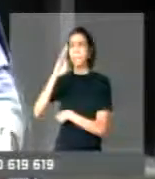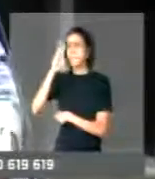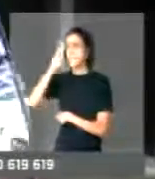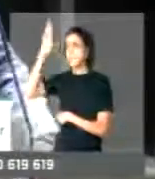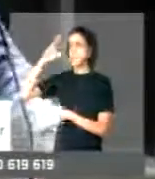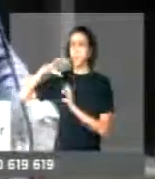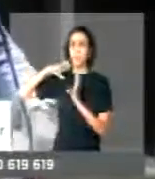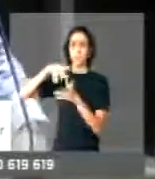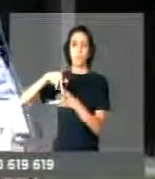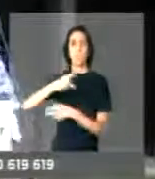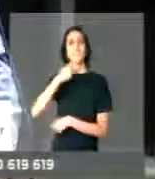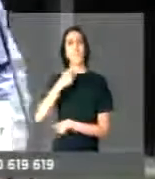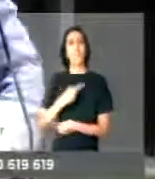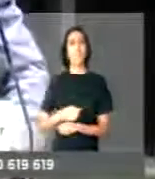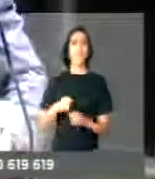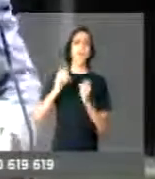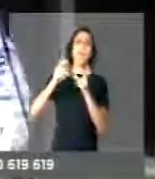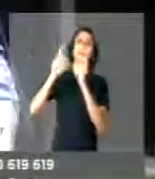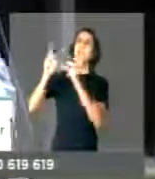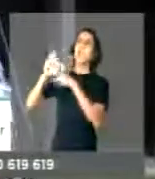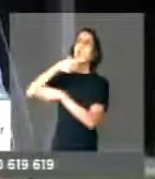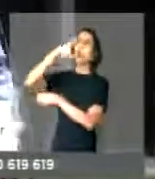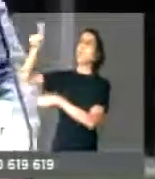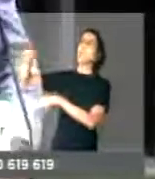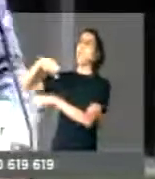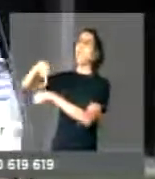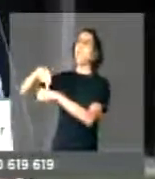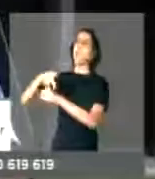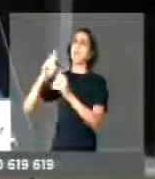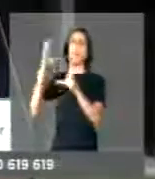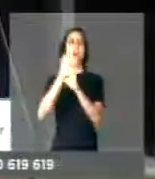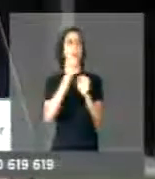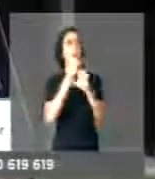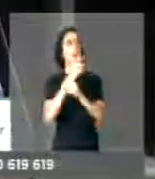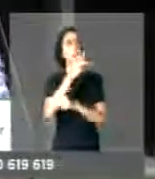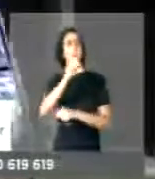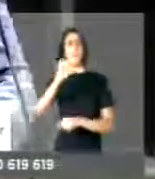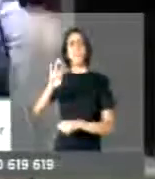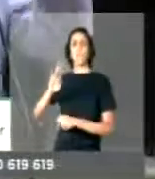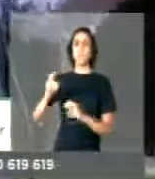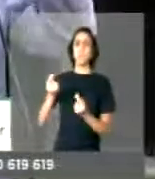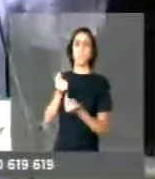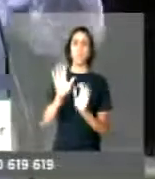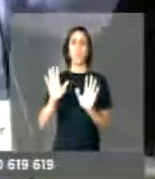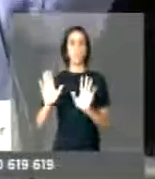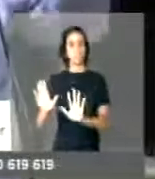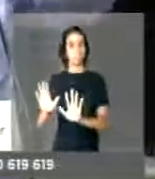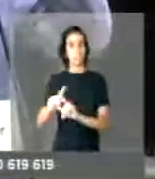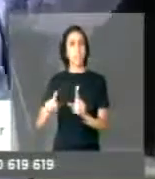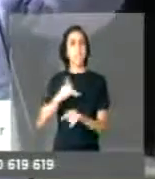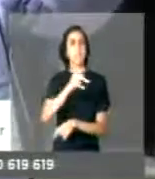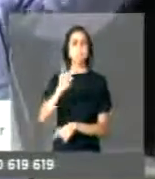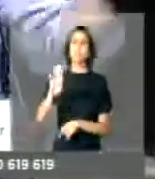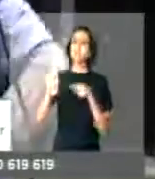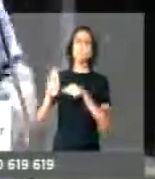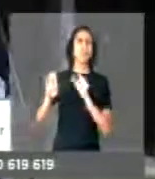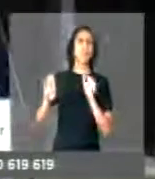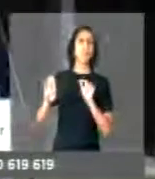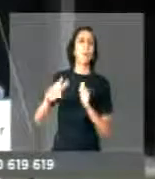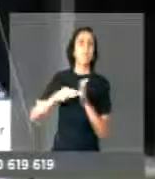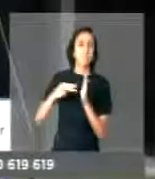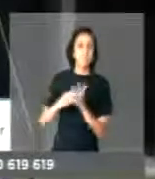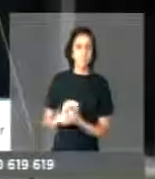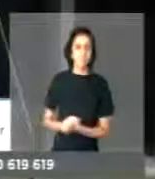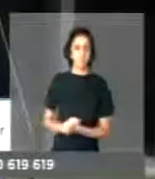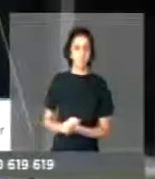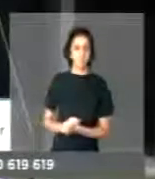Fala-se muito em exportação, em superávit, em PIB, mas o que é produto interno bruto,